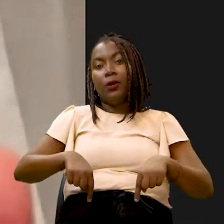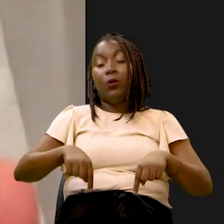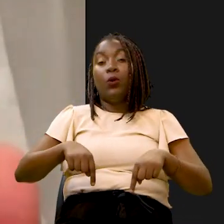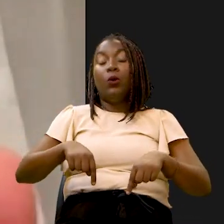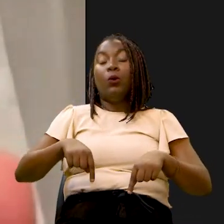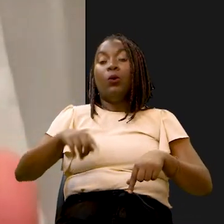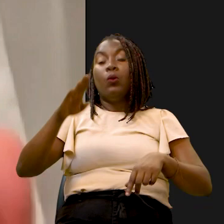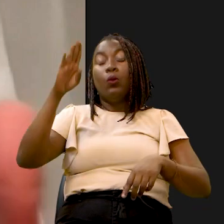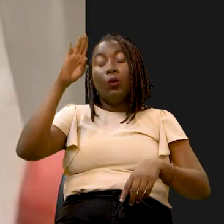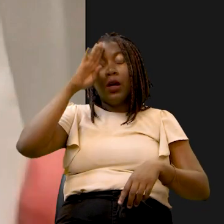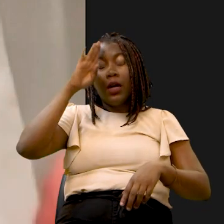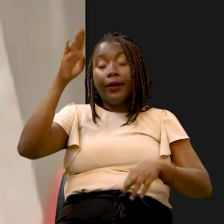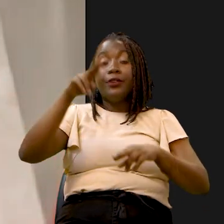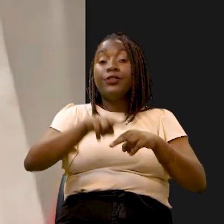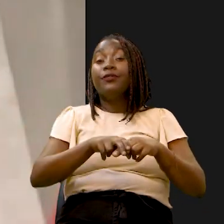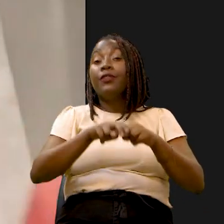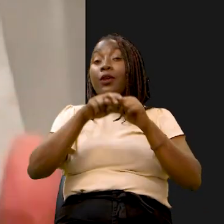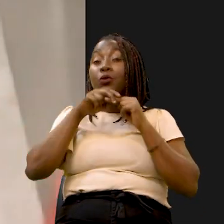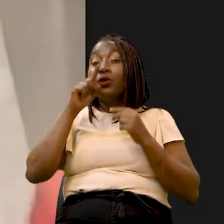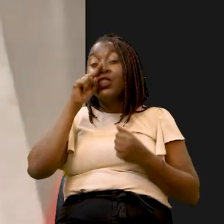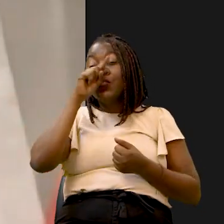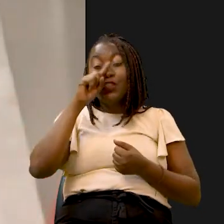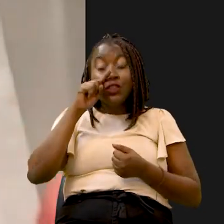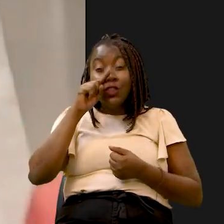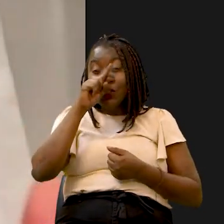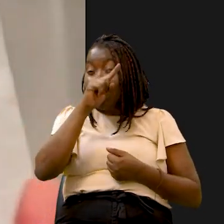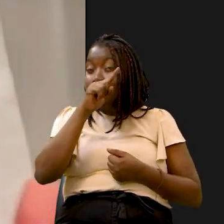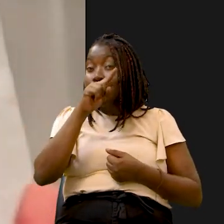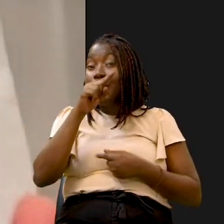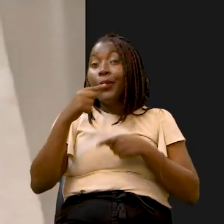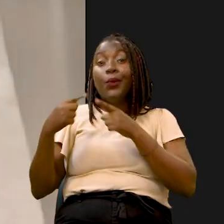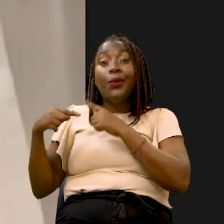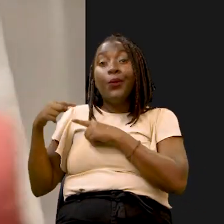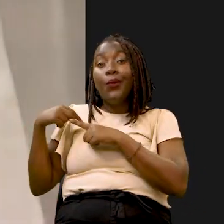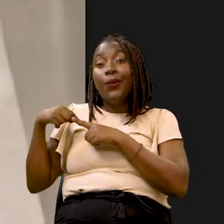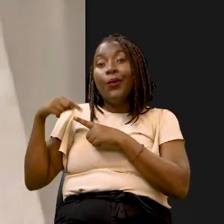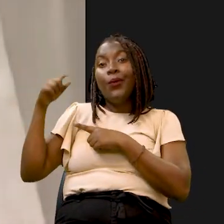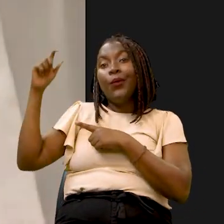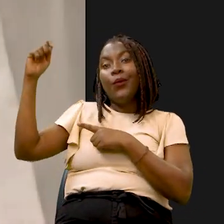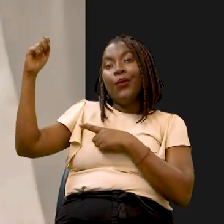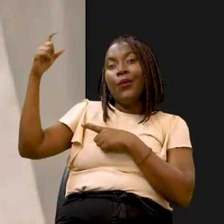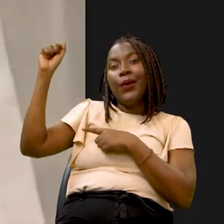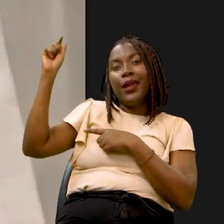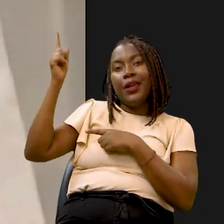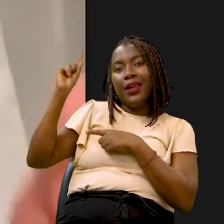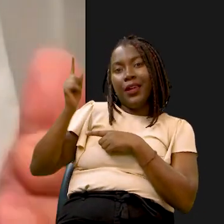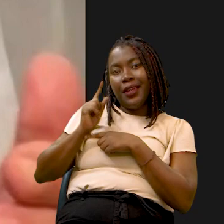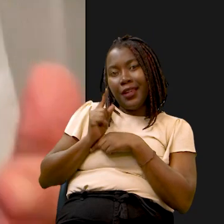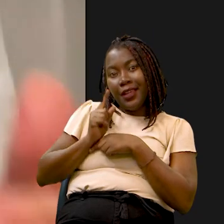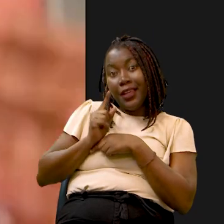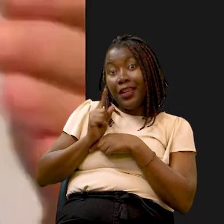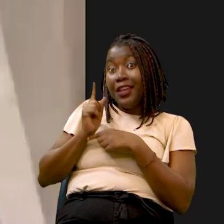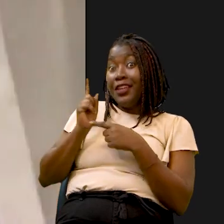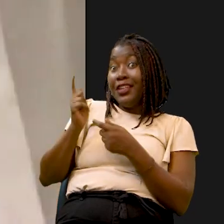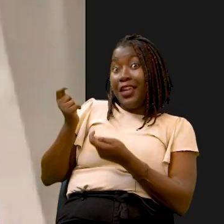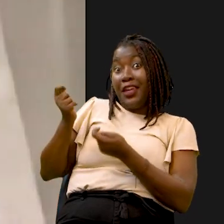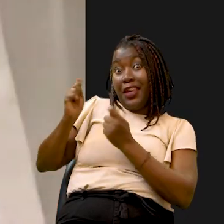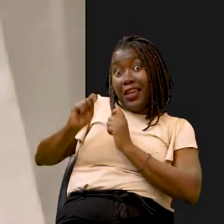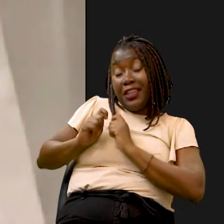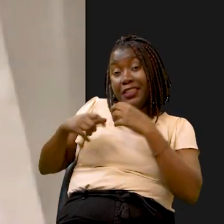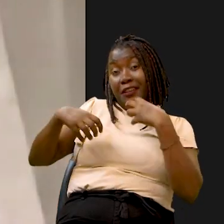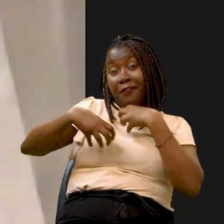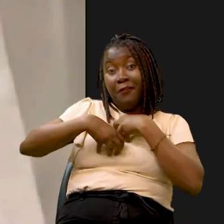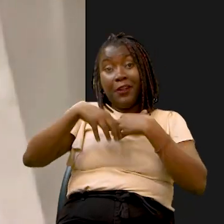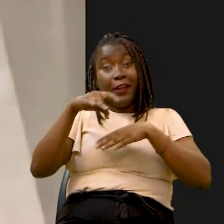falamos aqui, né? O grande fator de risco, o grande fator predisponente é a radiação solar. E esse efeito